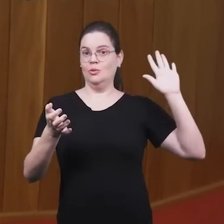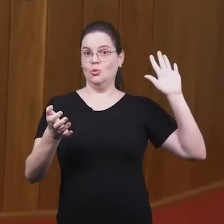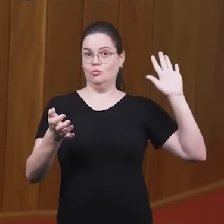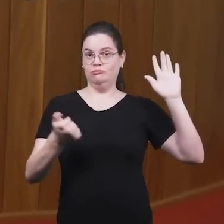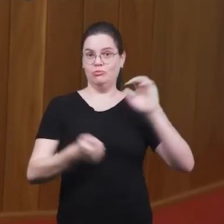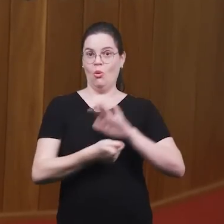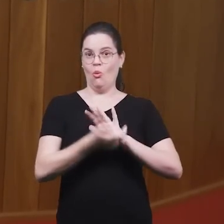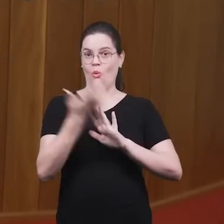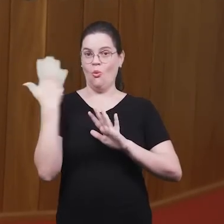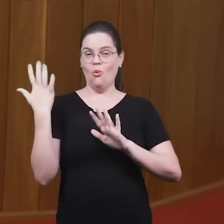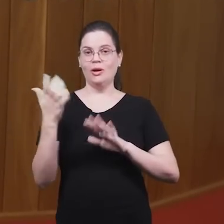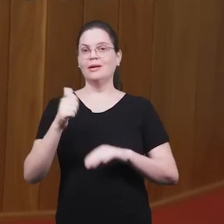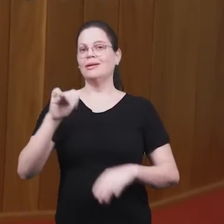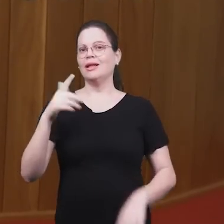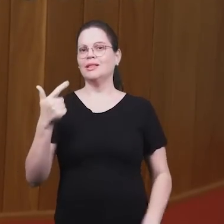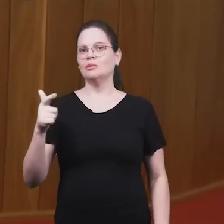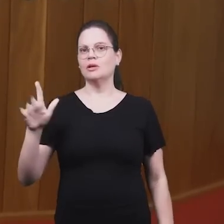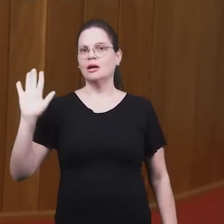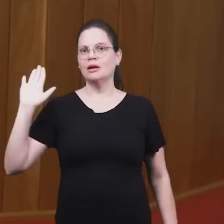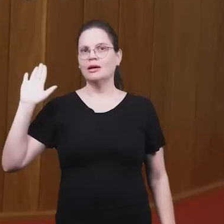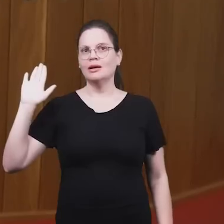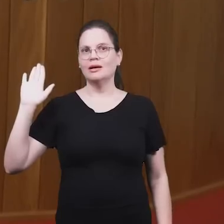Número grande. Quem não tem?